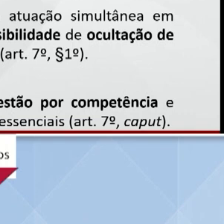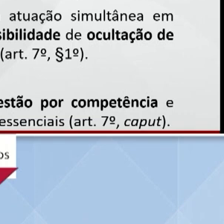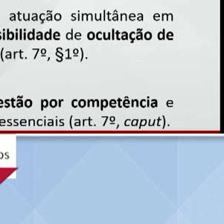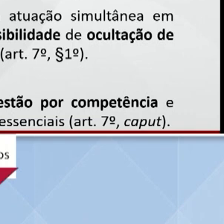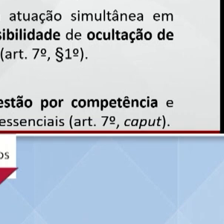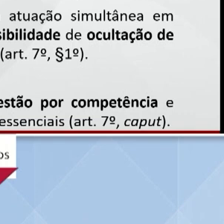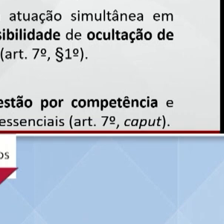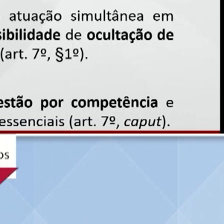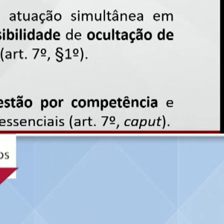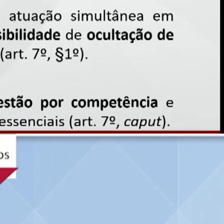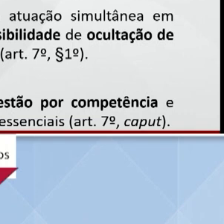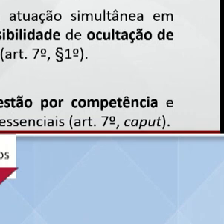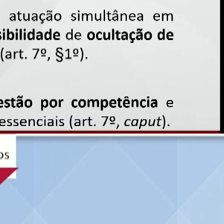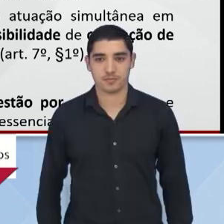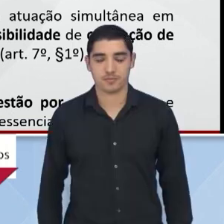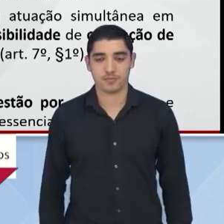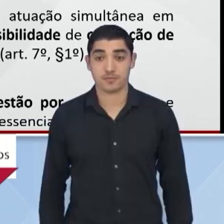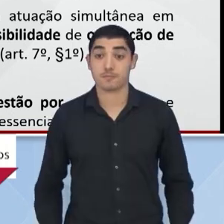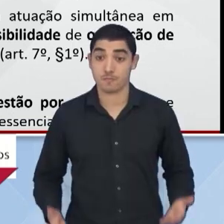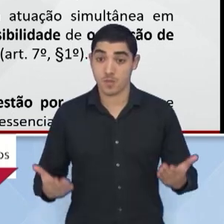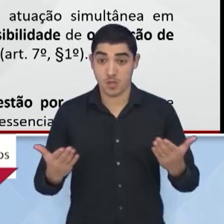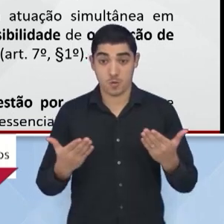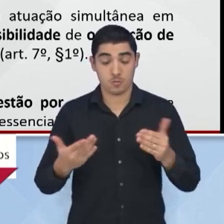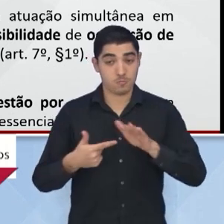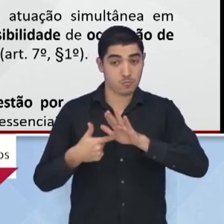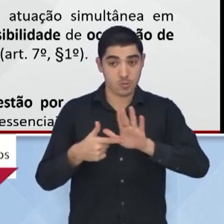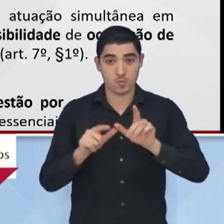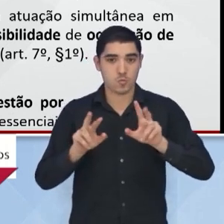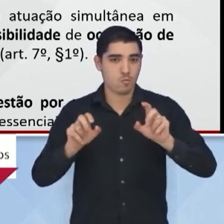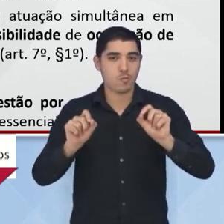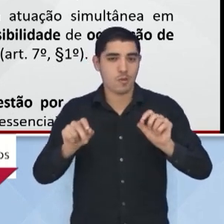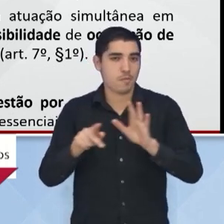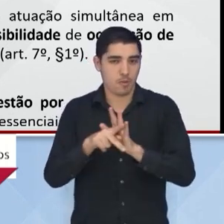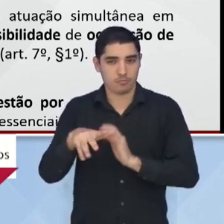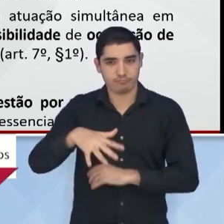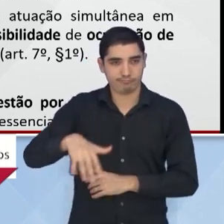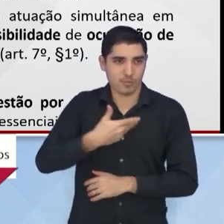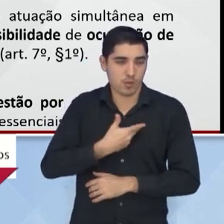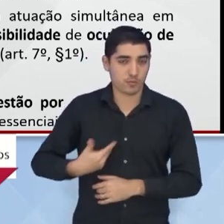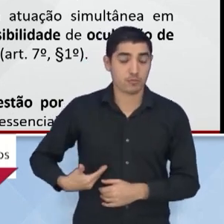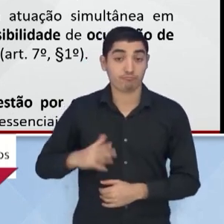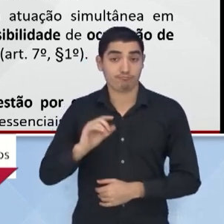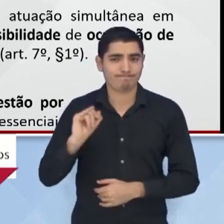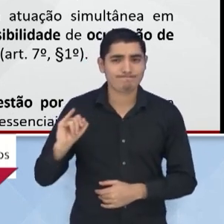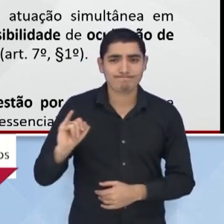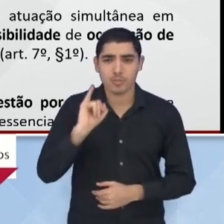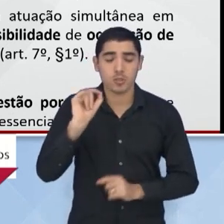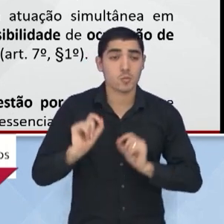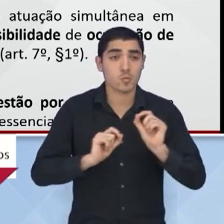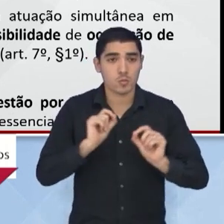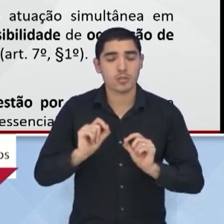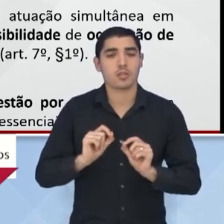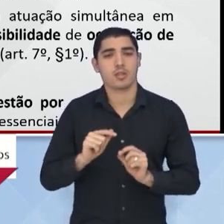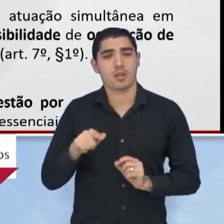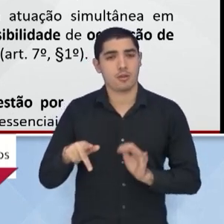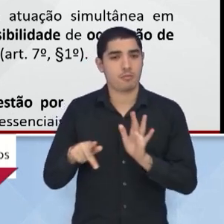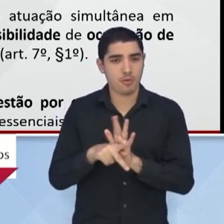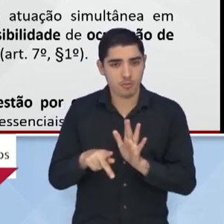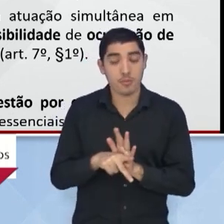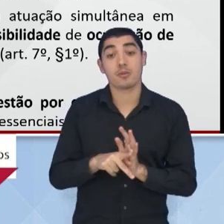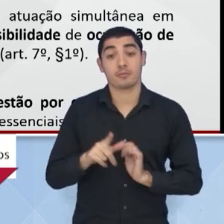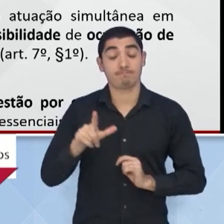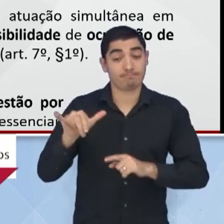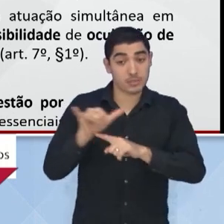agora falando um pouco mais de governança né O o que é importante também que seja feito né adotar mecanismos de governança né e instrumentos